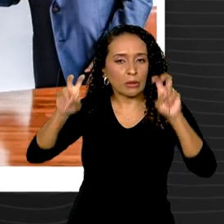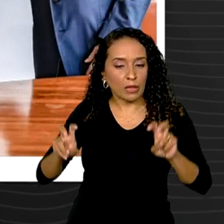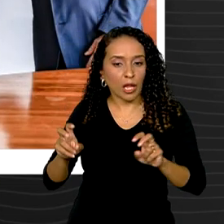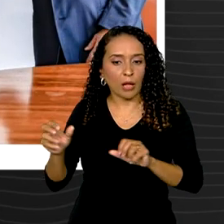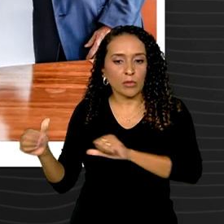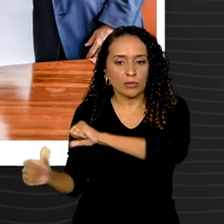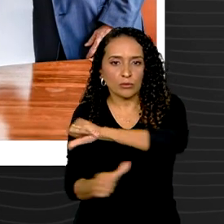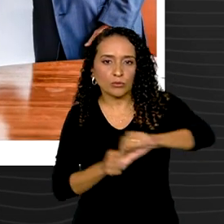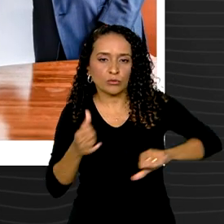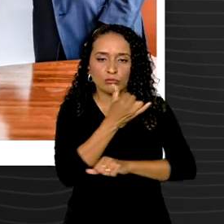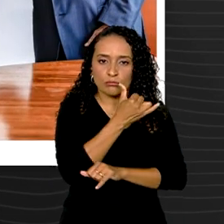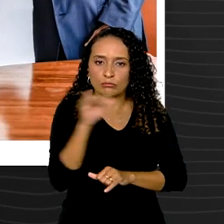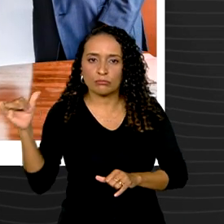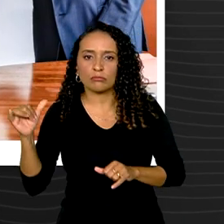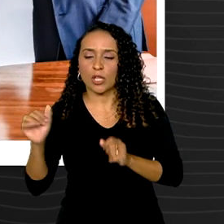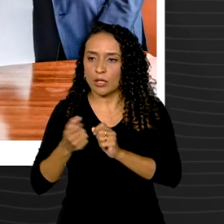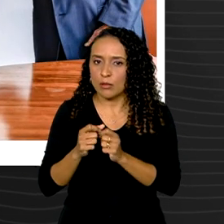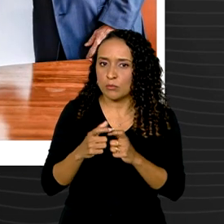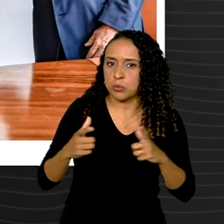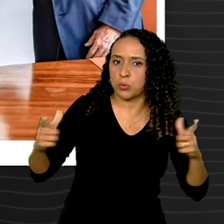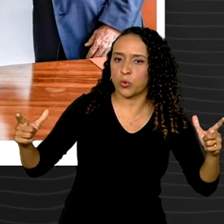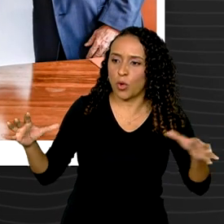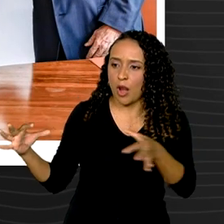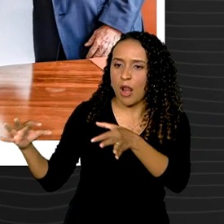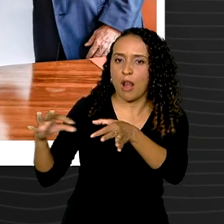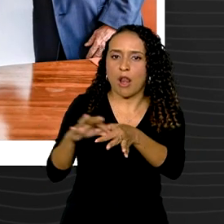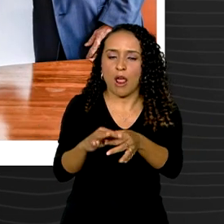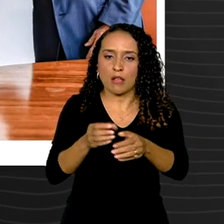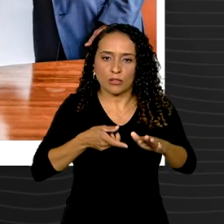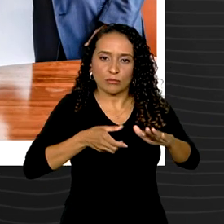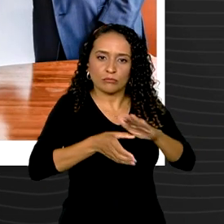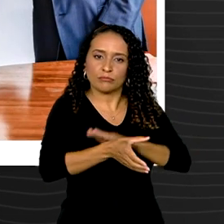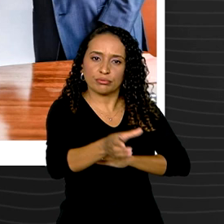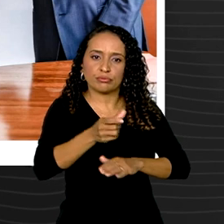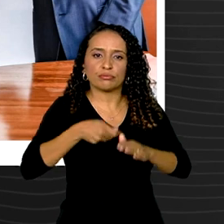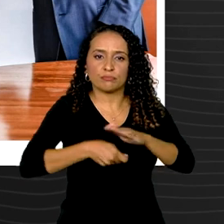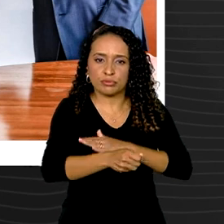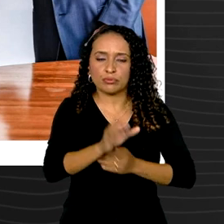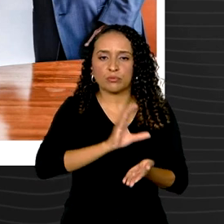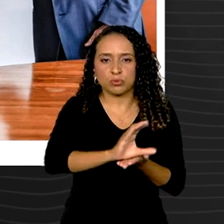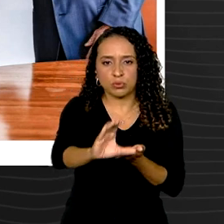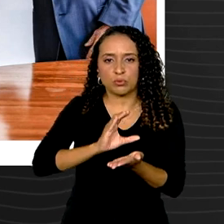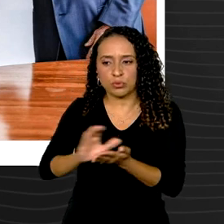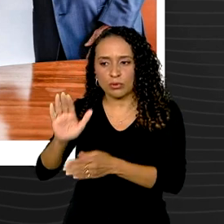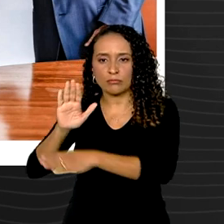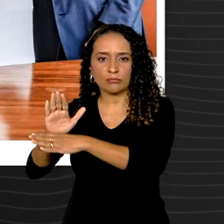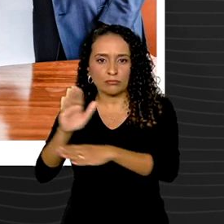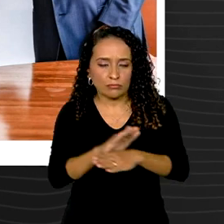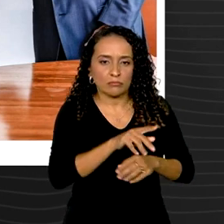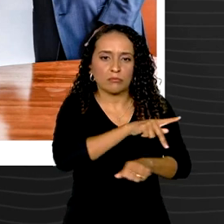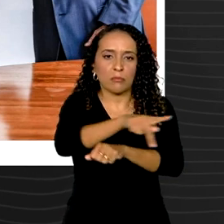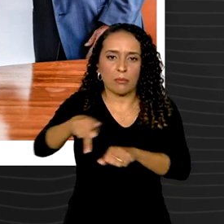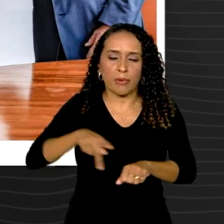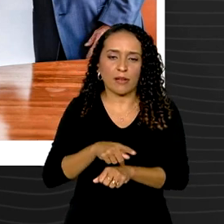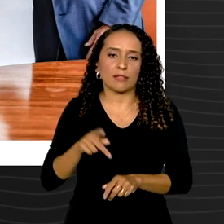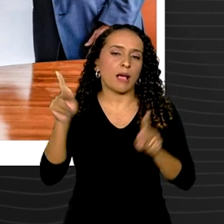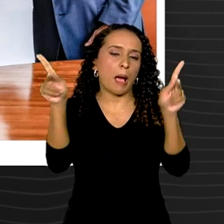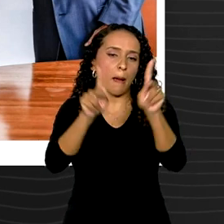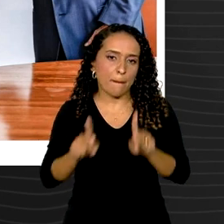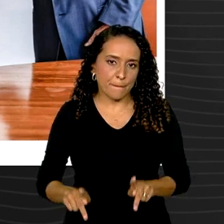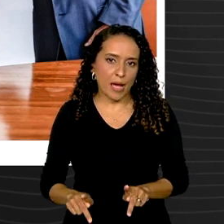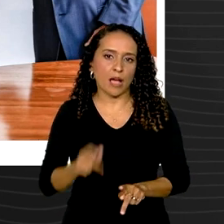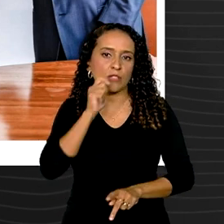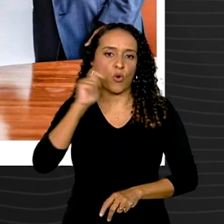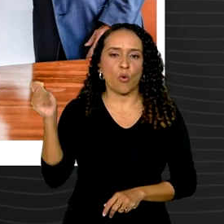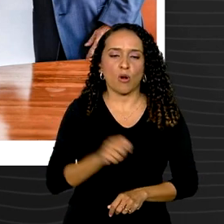transição energética, a ampliação dos laços de investimento e cooperação entre os países e sobre a paz na Ucrânia e